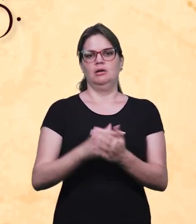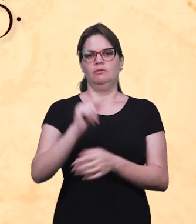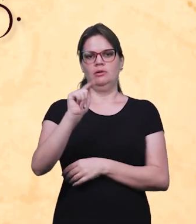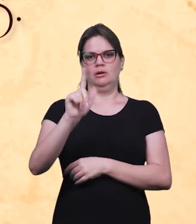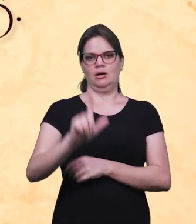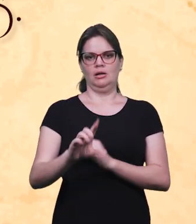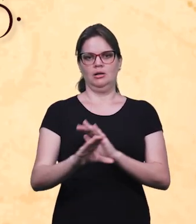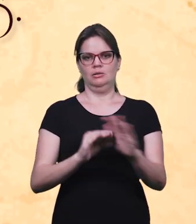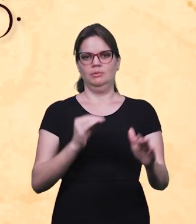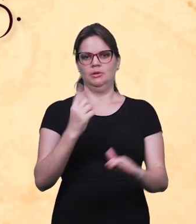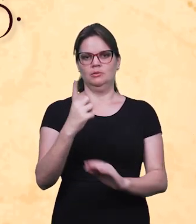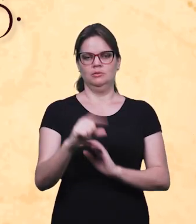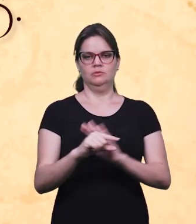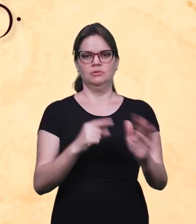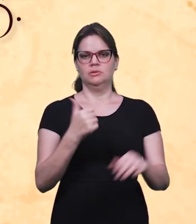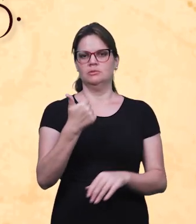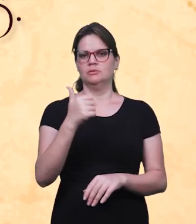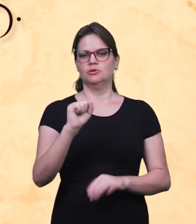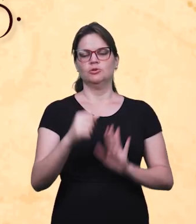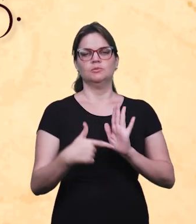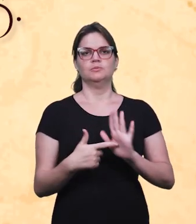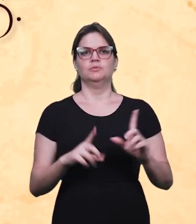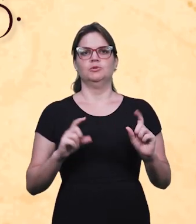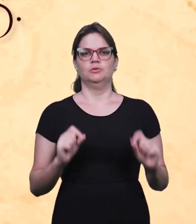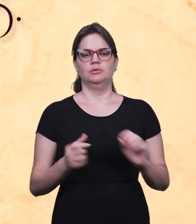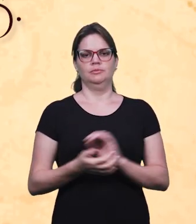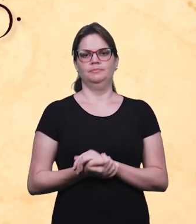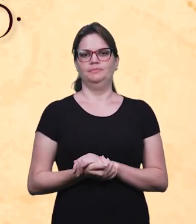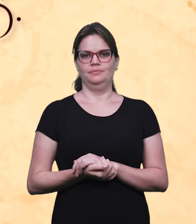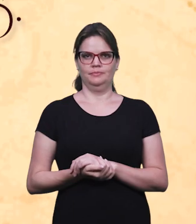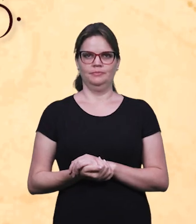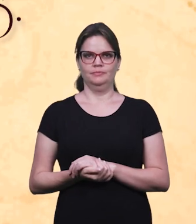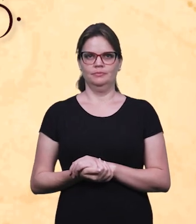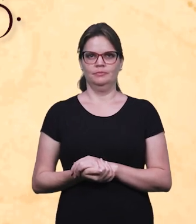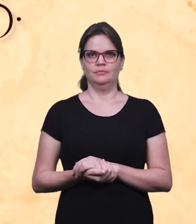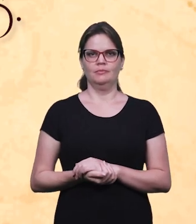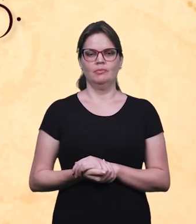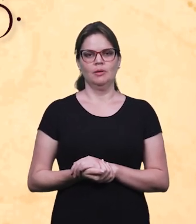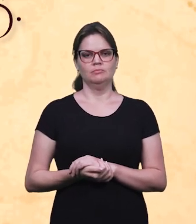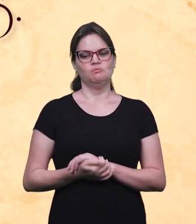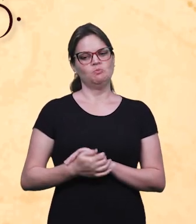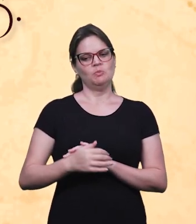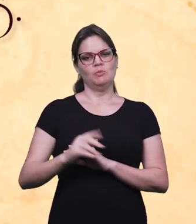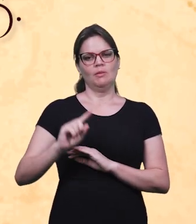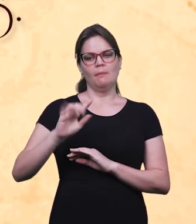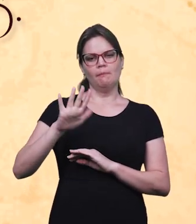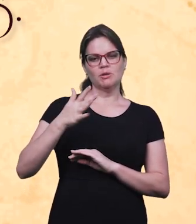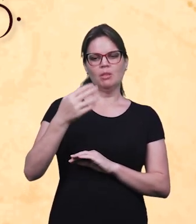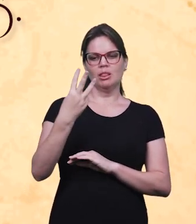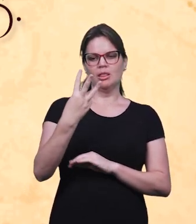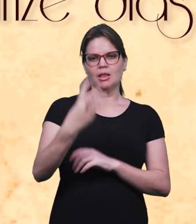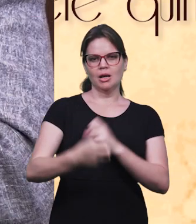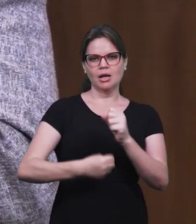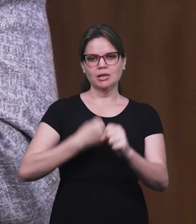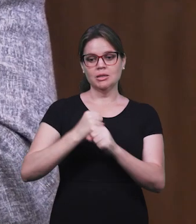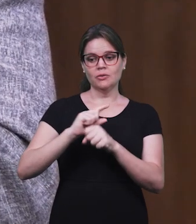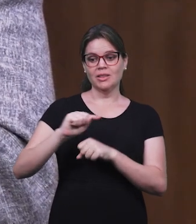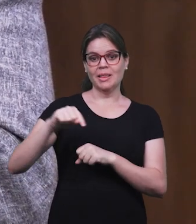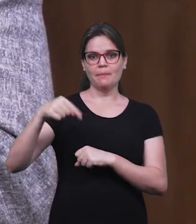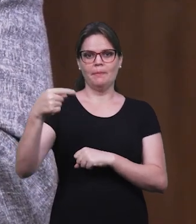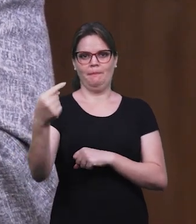fui a Jerusalém para ver a Pedro e fiquei com ele 15 dias. E então nós encontramos